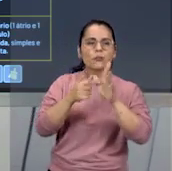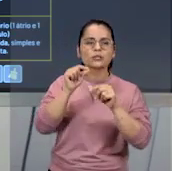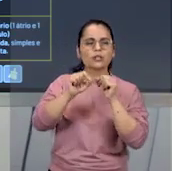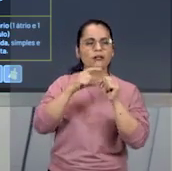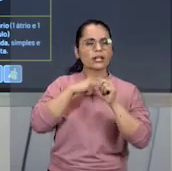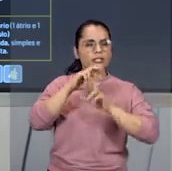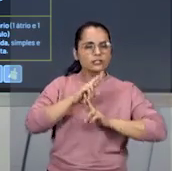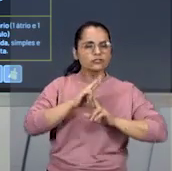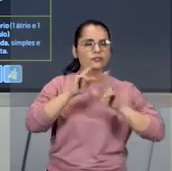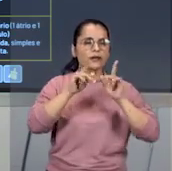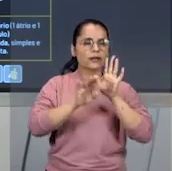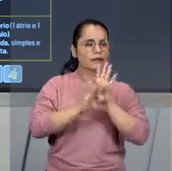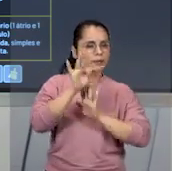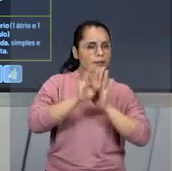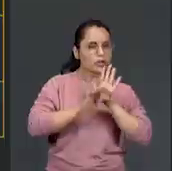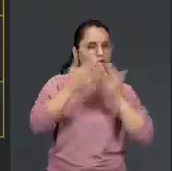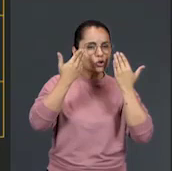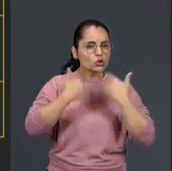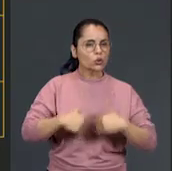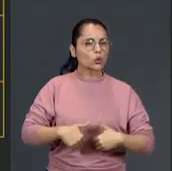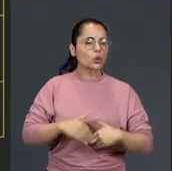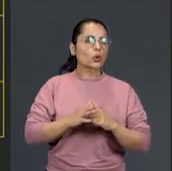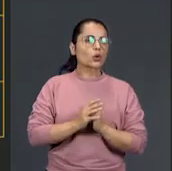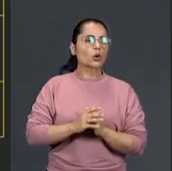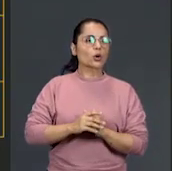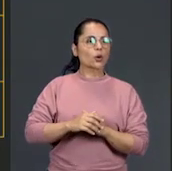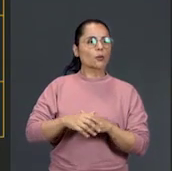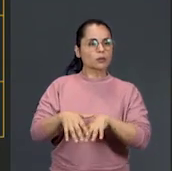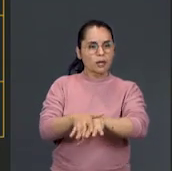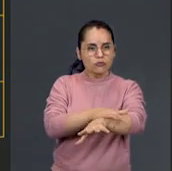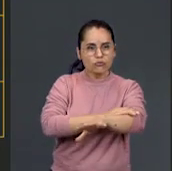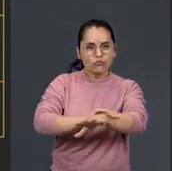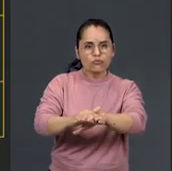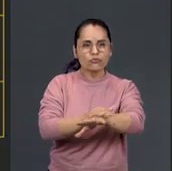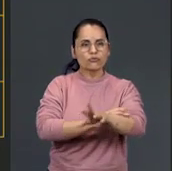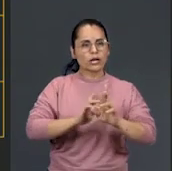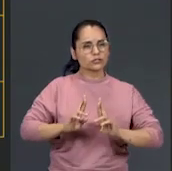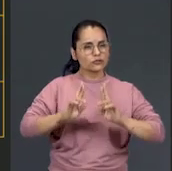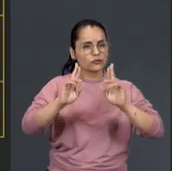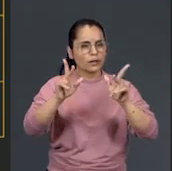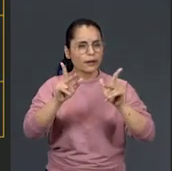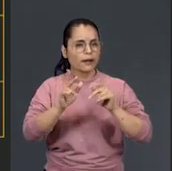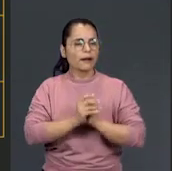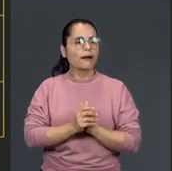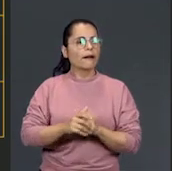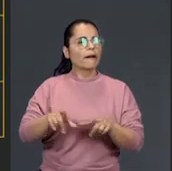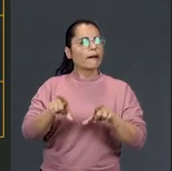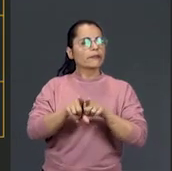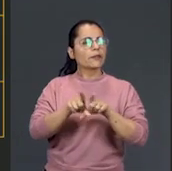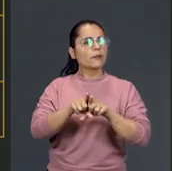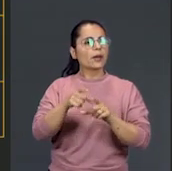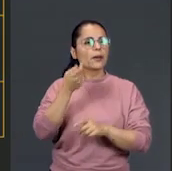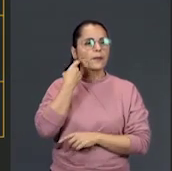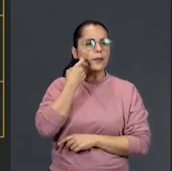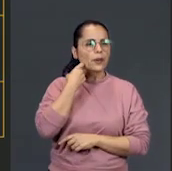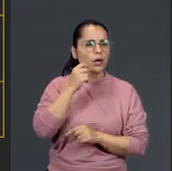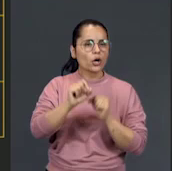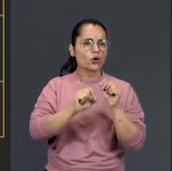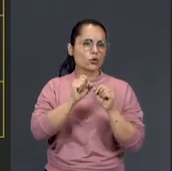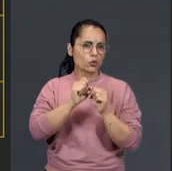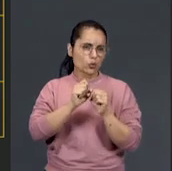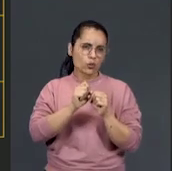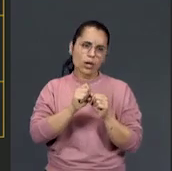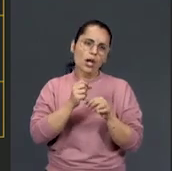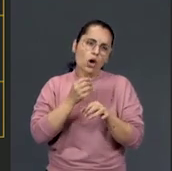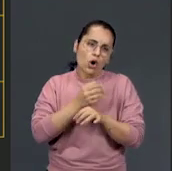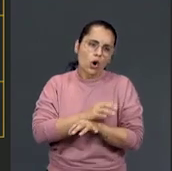tem diferença na temperatura do corpo, né? Pele coberta com escamas ou não. Aqui no caso de peixe cartilaginoso e